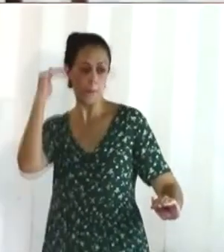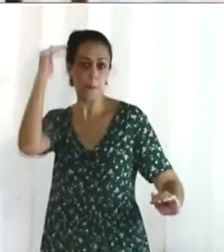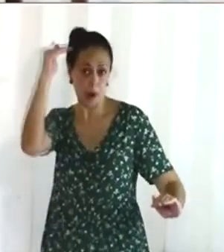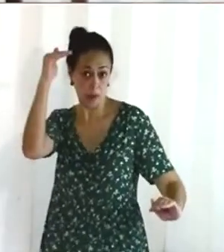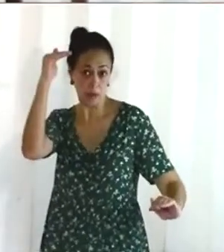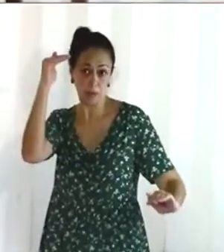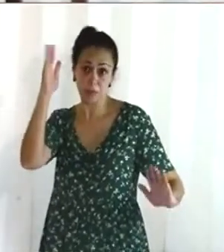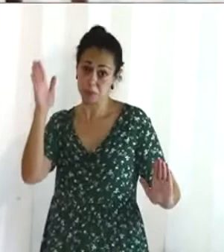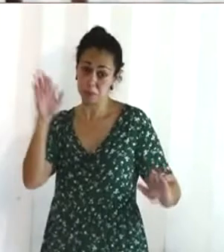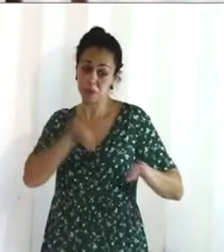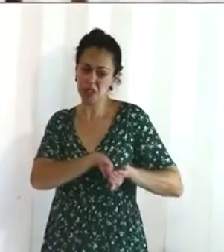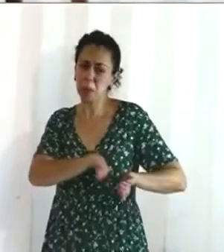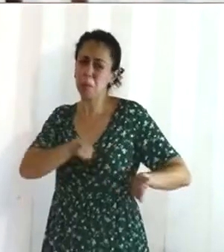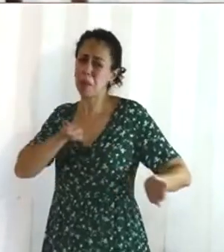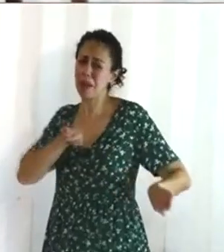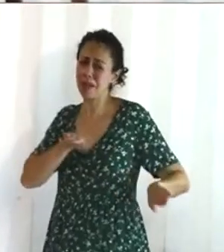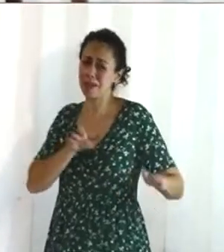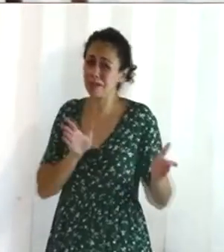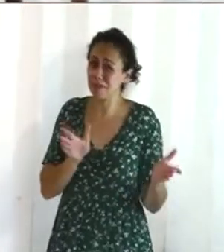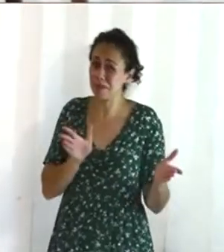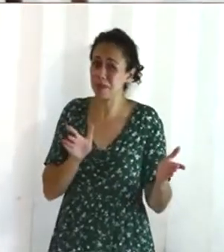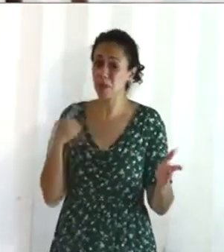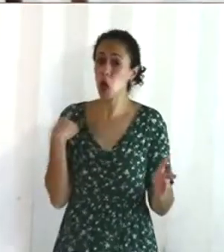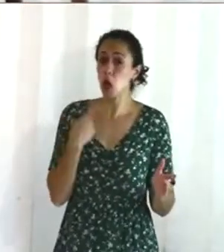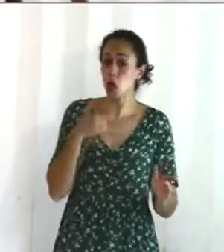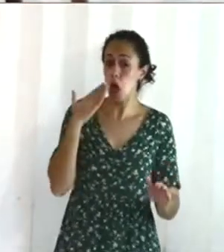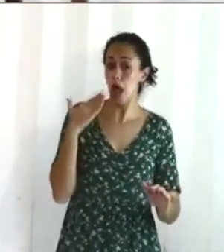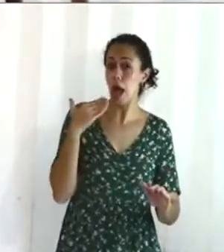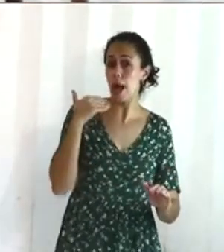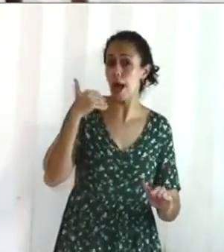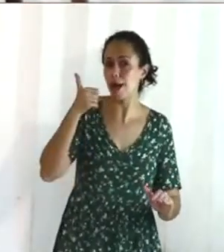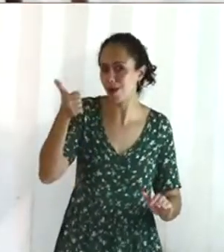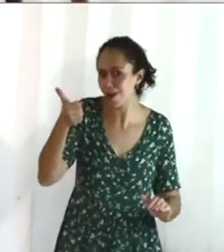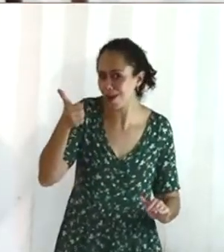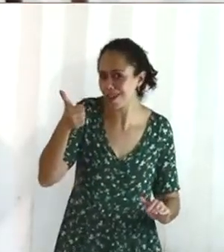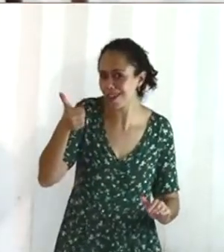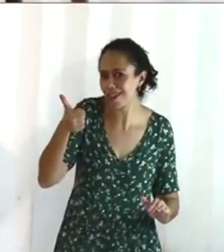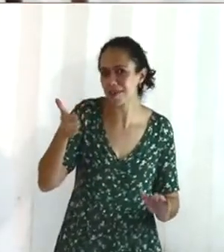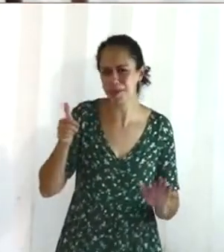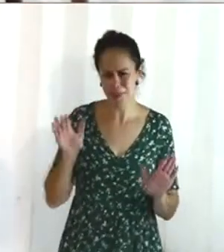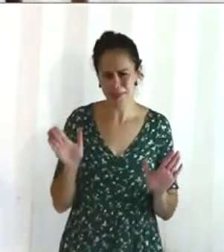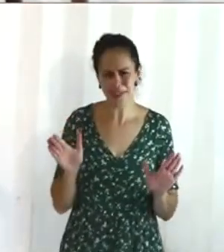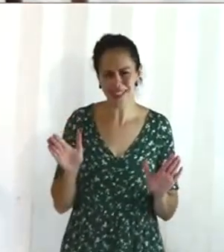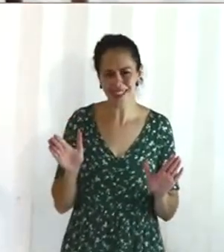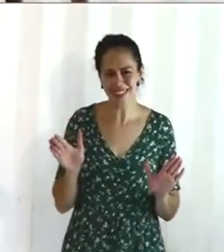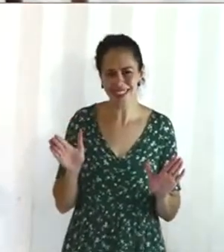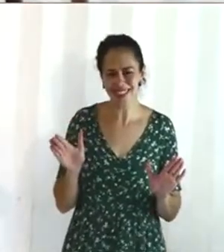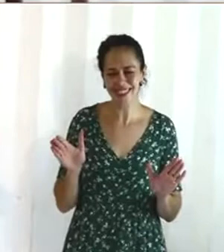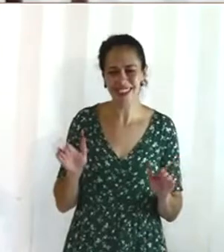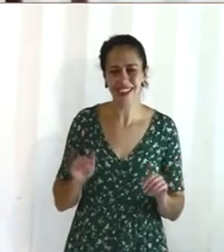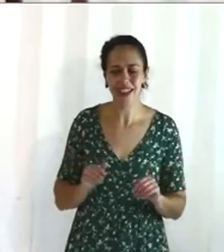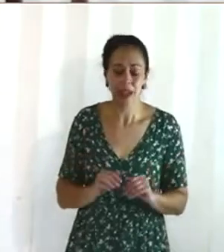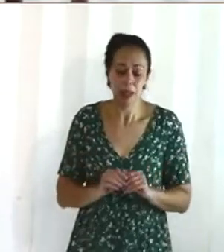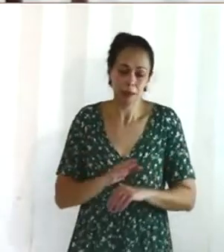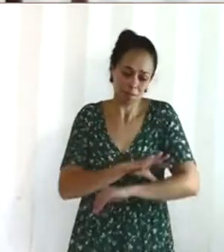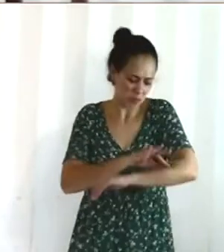para eles o corpo sendo então mal, para eles o corpo era apenas